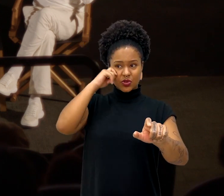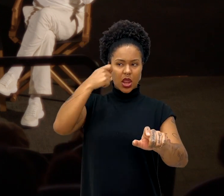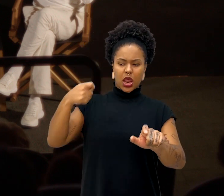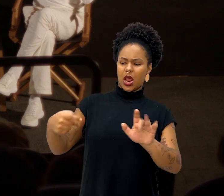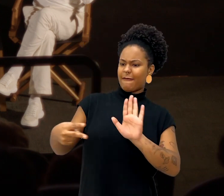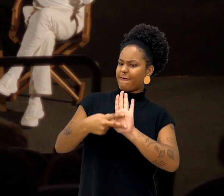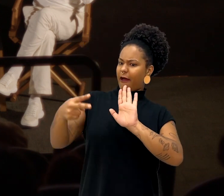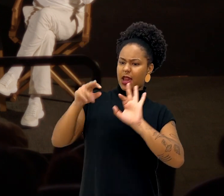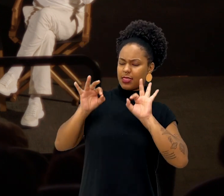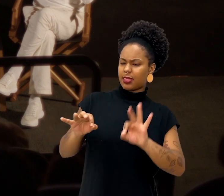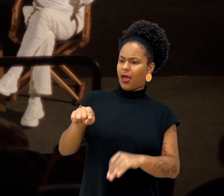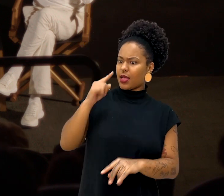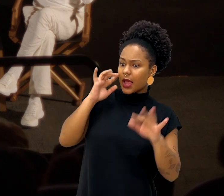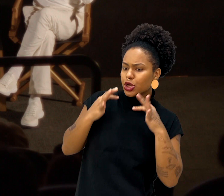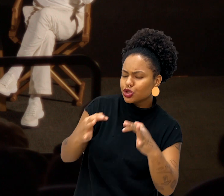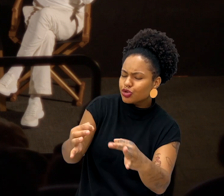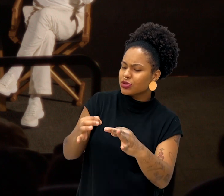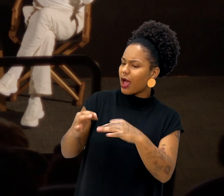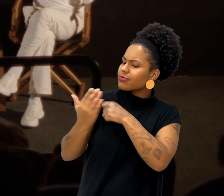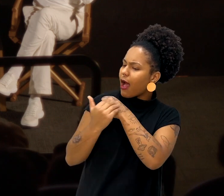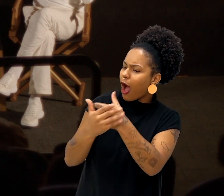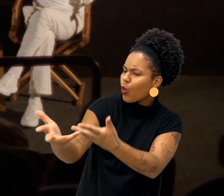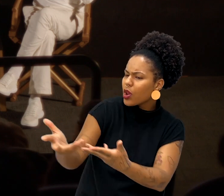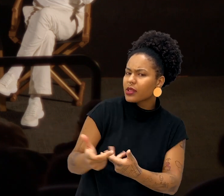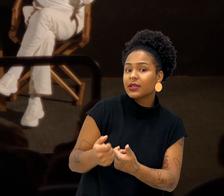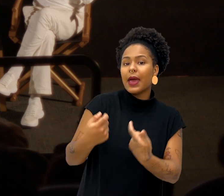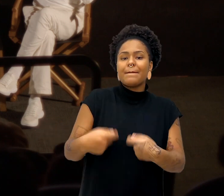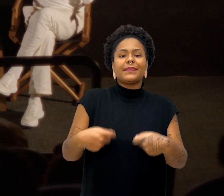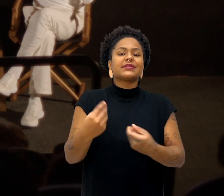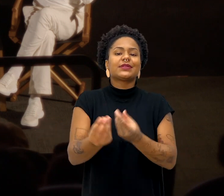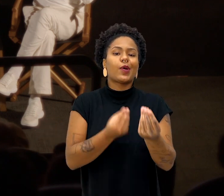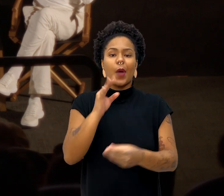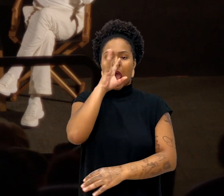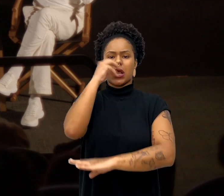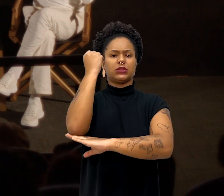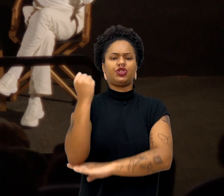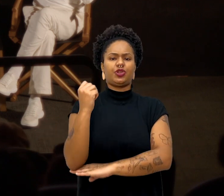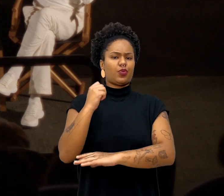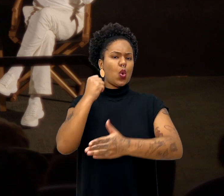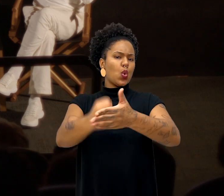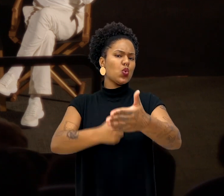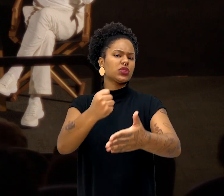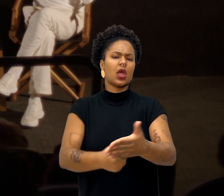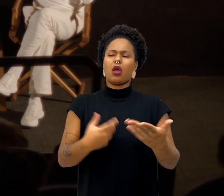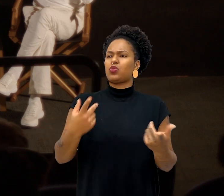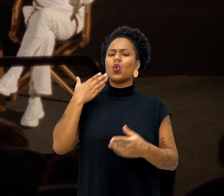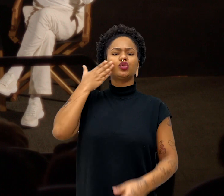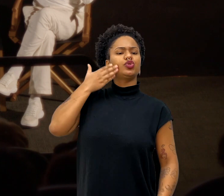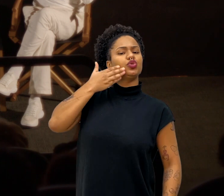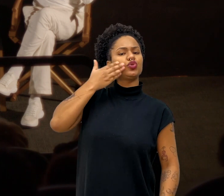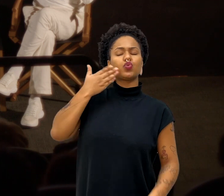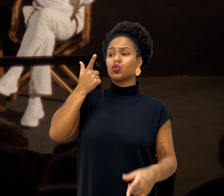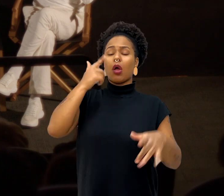essa questão de que para as pessoas negras serem validadas, escutadas e acolhidas, elas